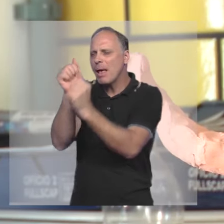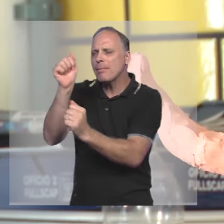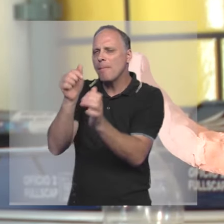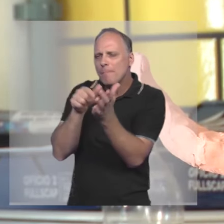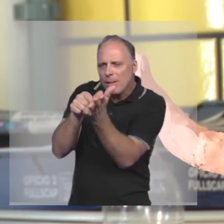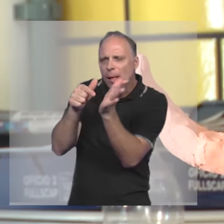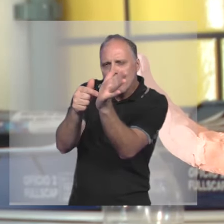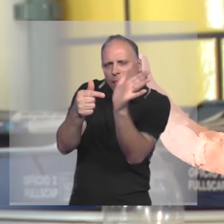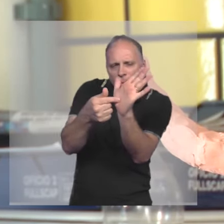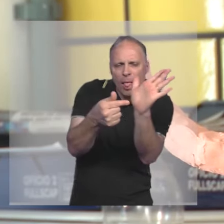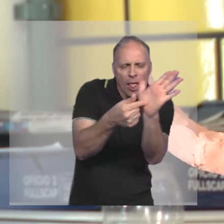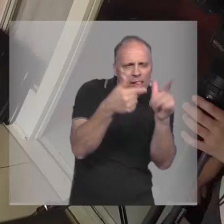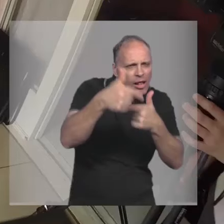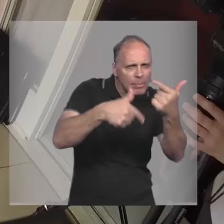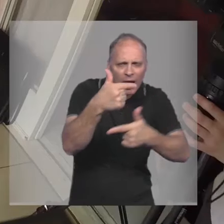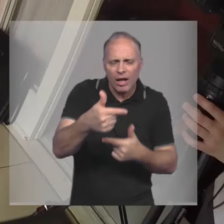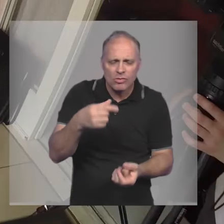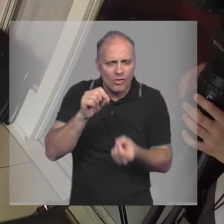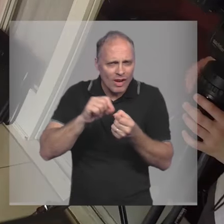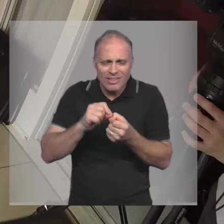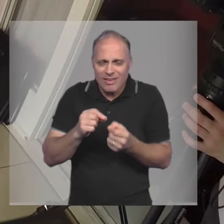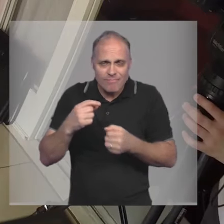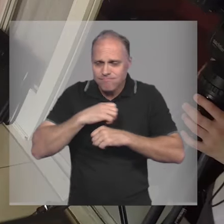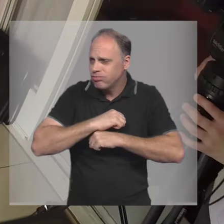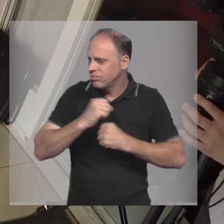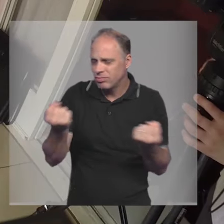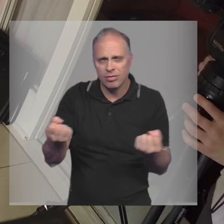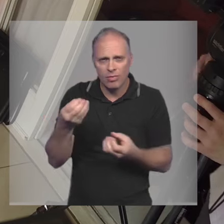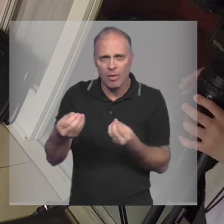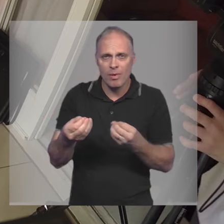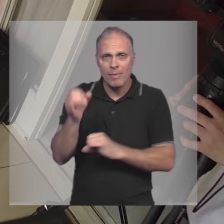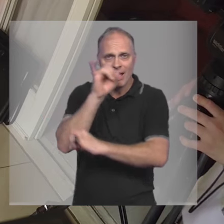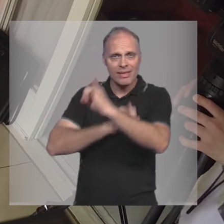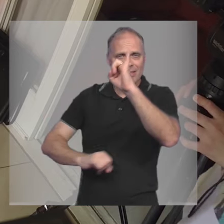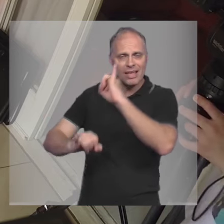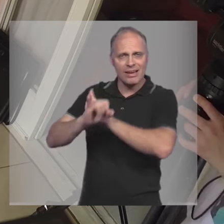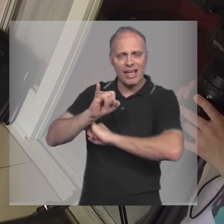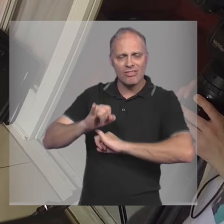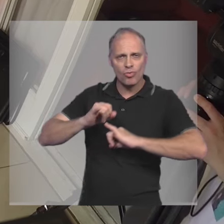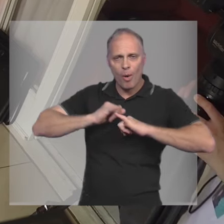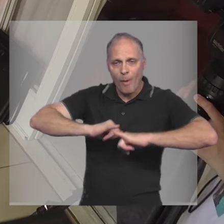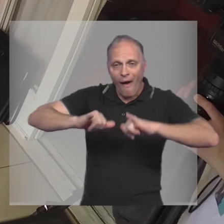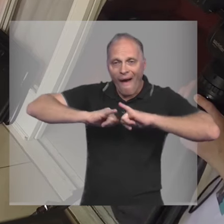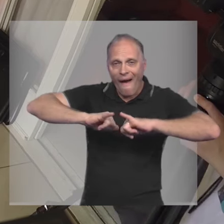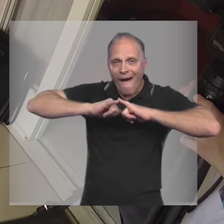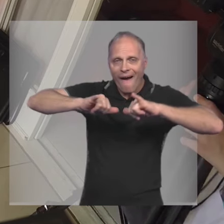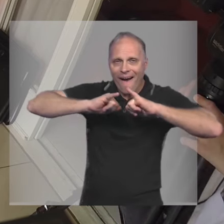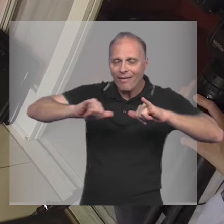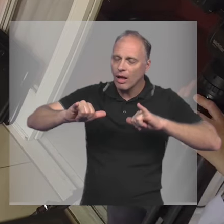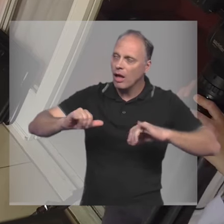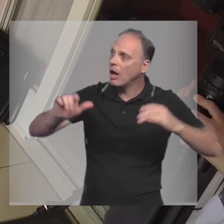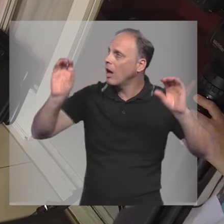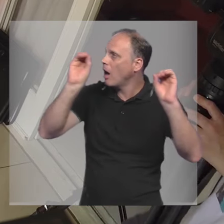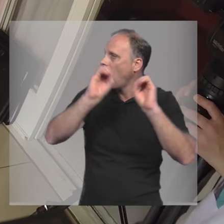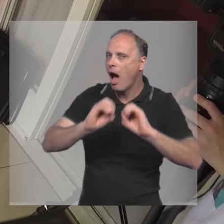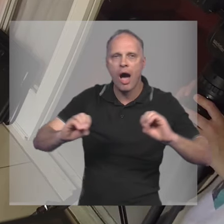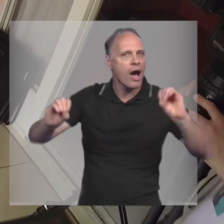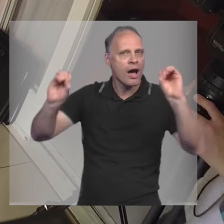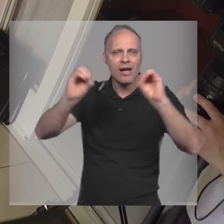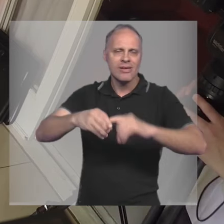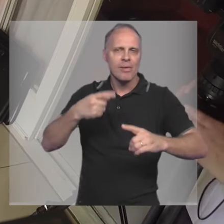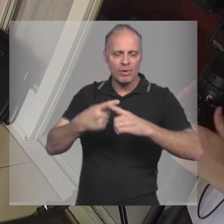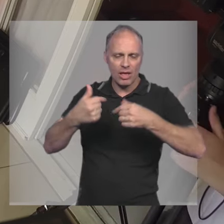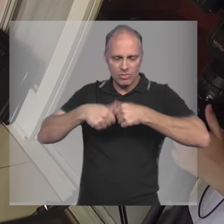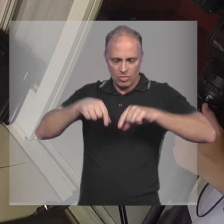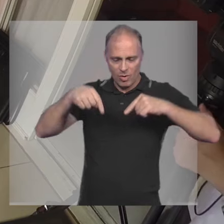editora em editora, de agência em agência meu trabalho. A internet como ferramenta de divulgação de trabalho, ela é excepcional, porque